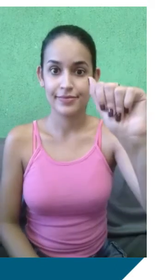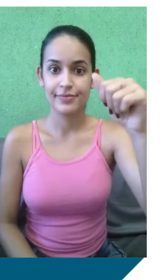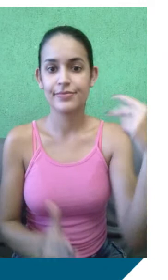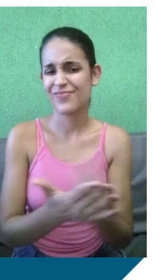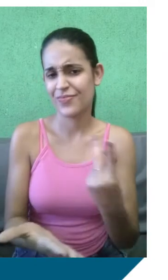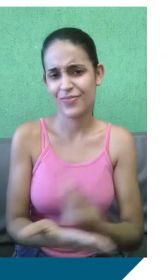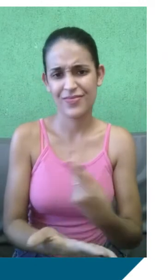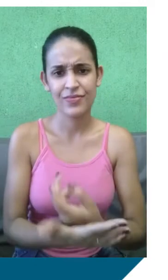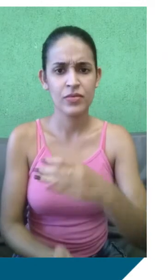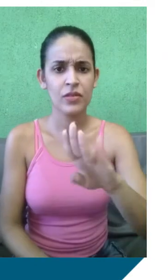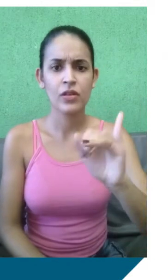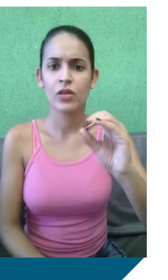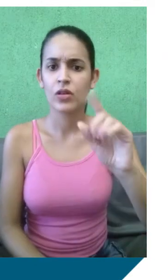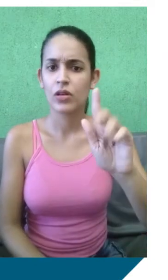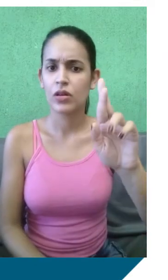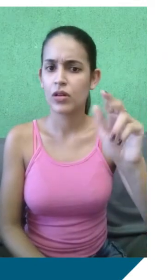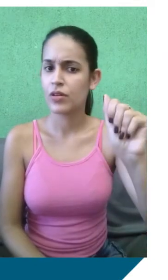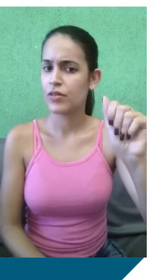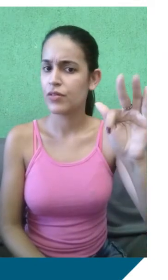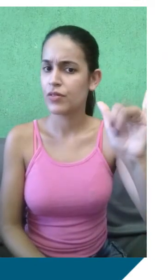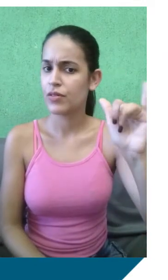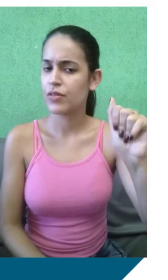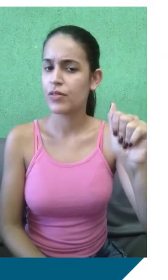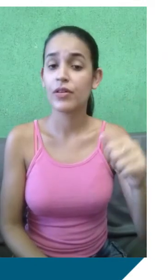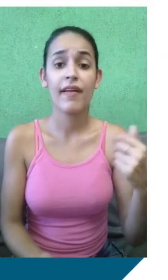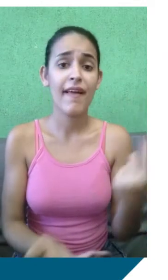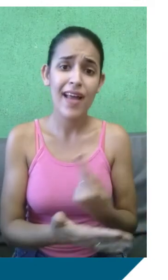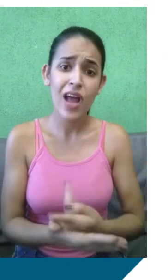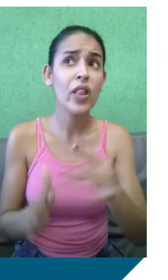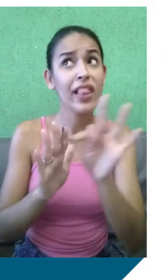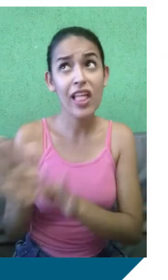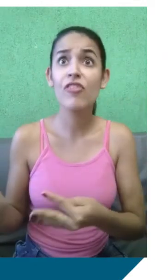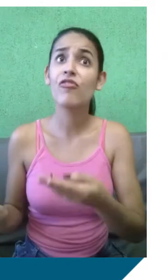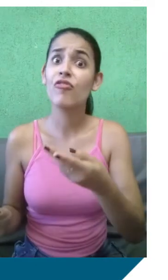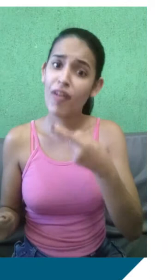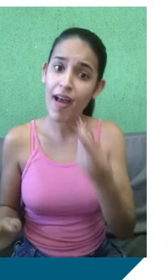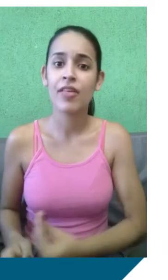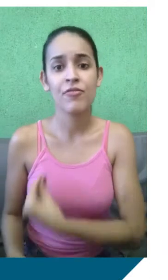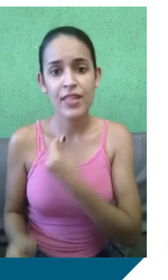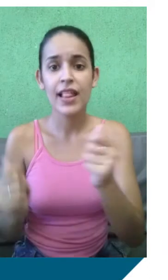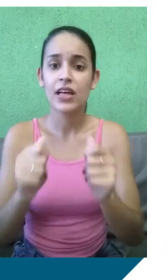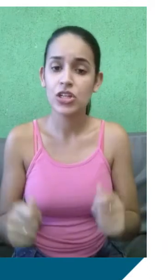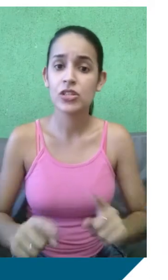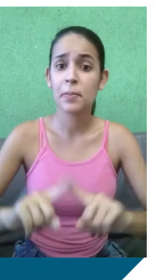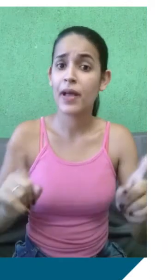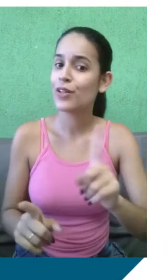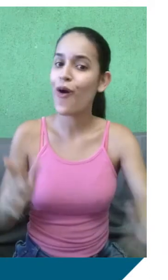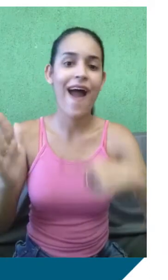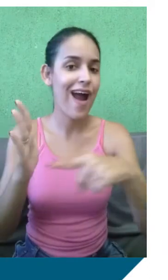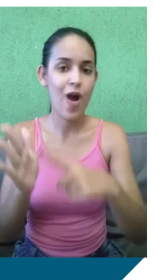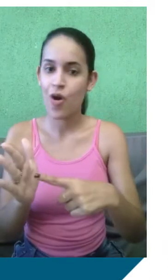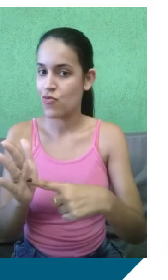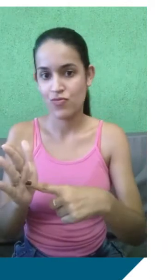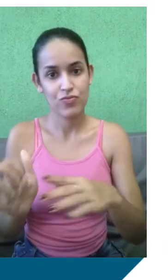a alternativa A é incorreta porque, embora o texto faça referência à vida da artista,